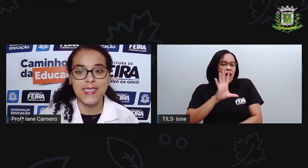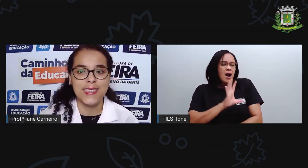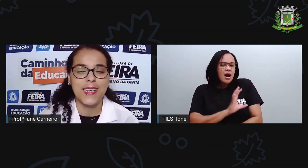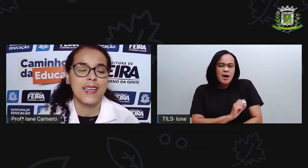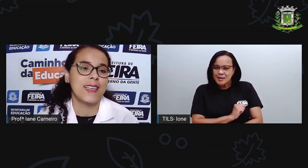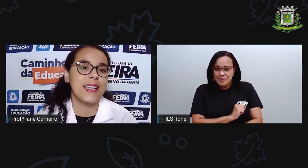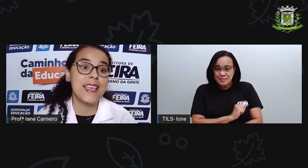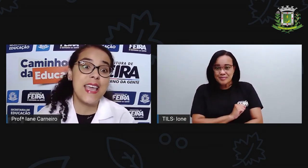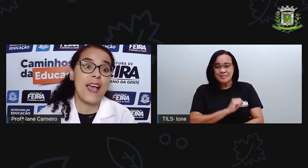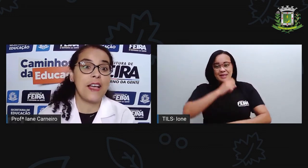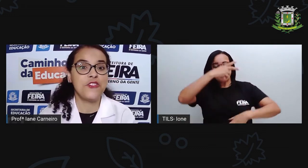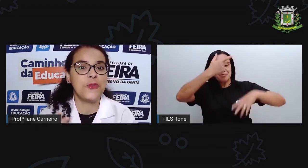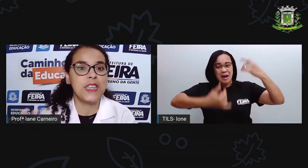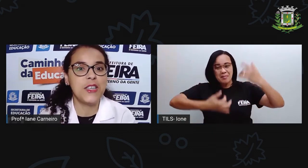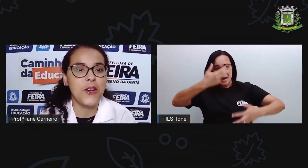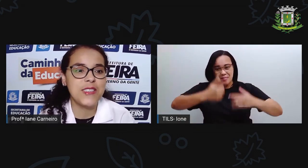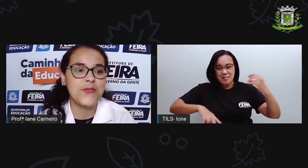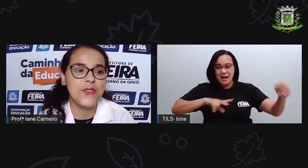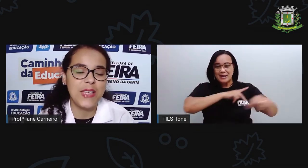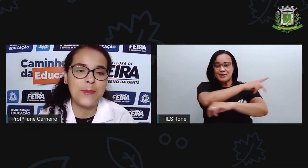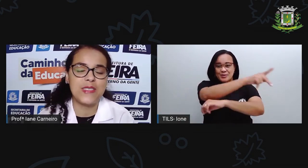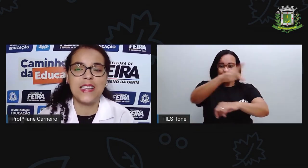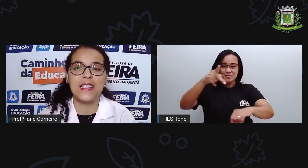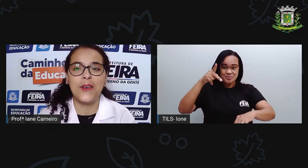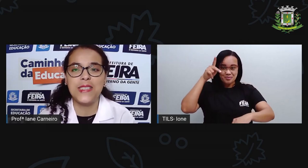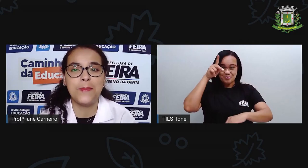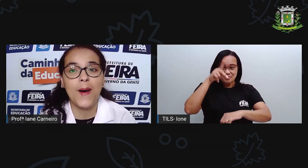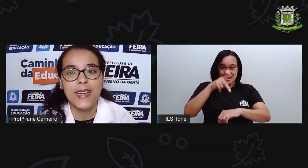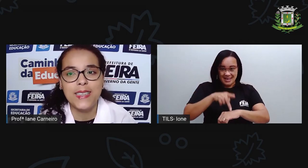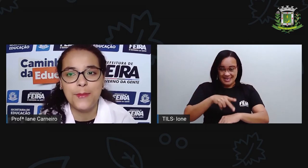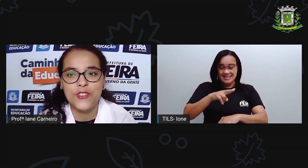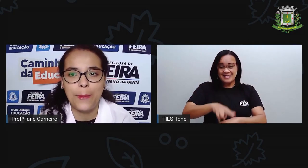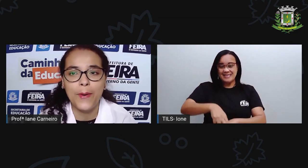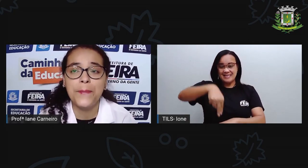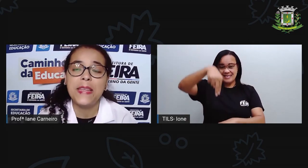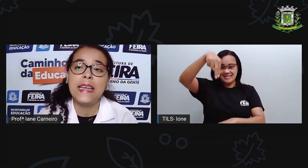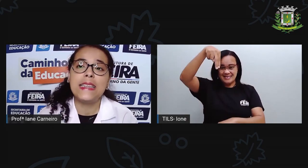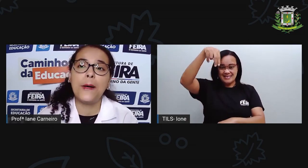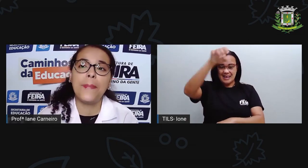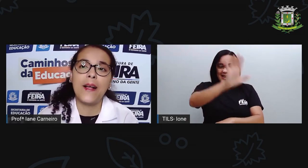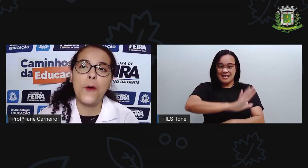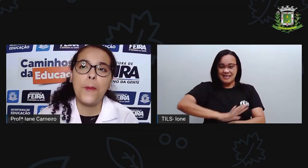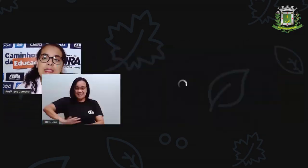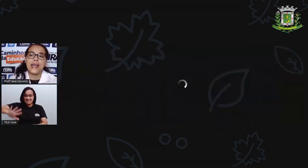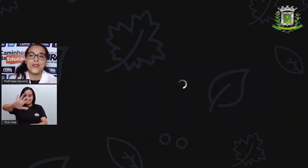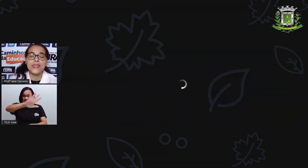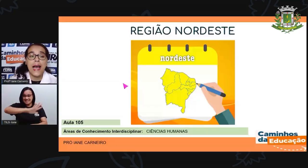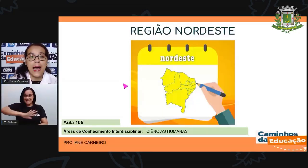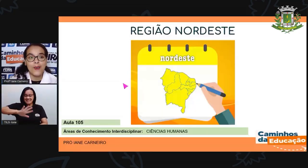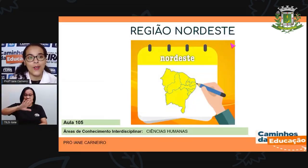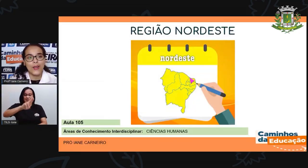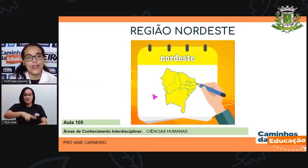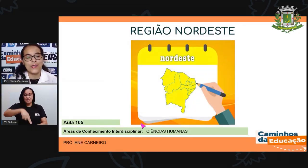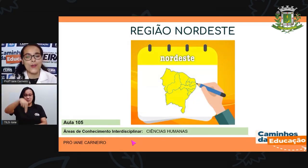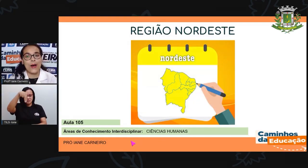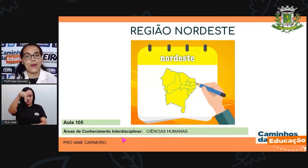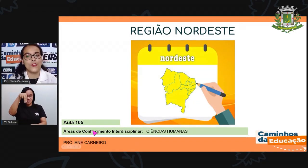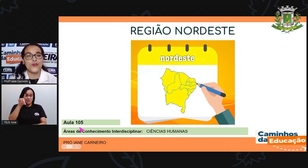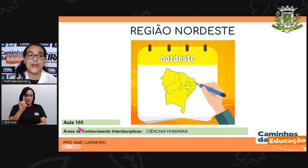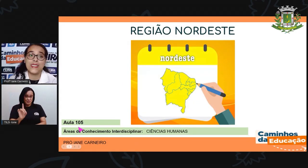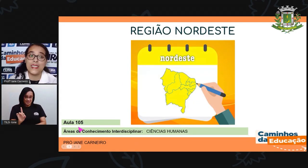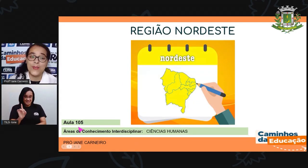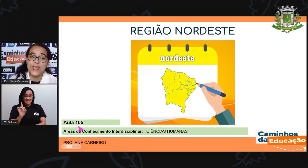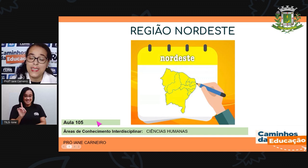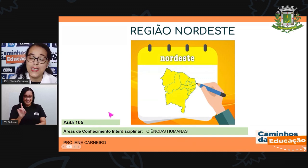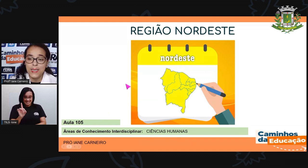país, que é a região em que nós vivemos, em que nós moramos, tá bom? Então, para começar a nossa aula, olha só, a aula